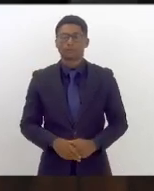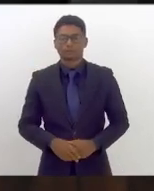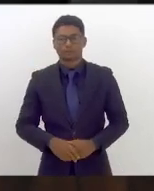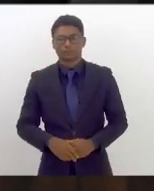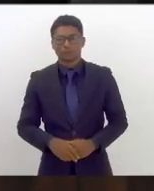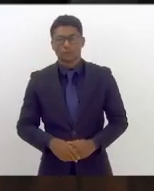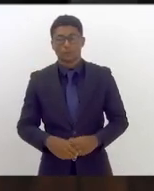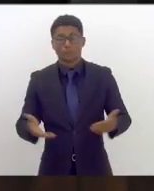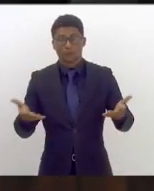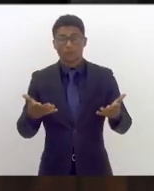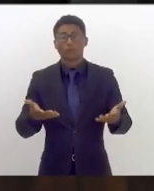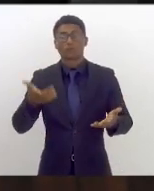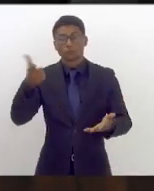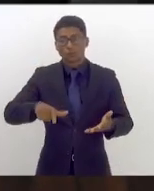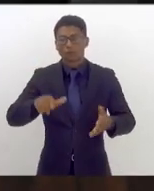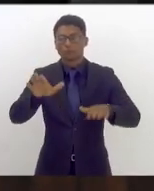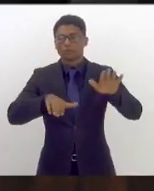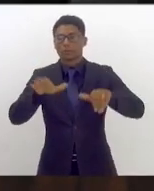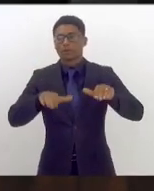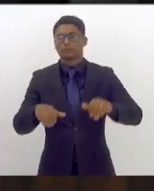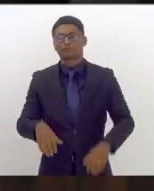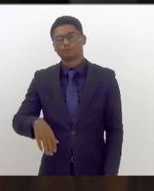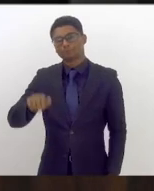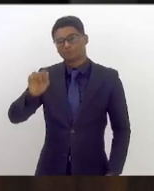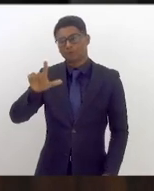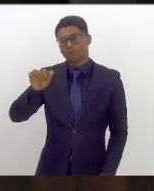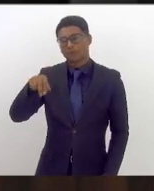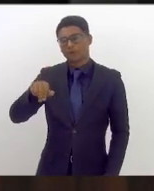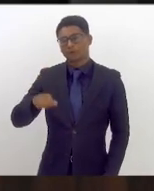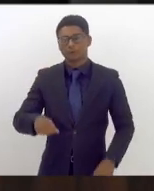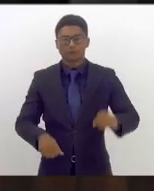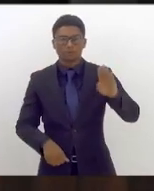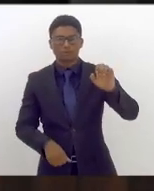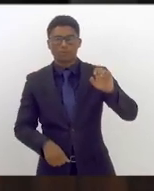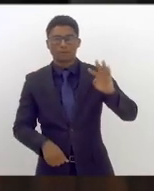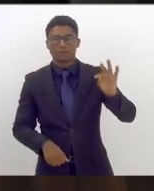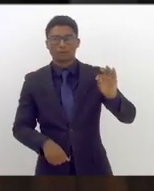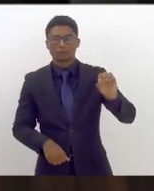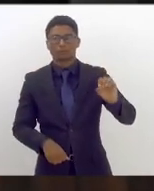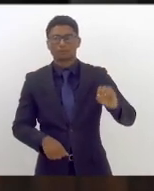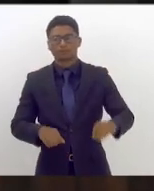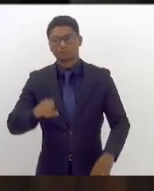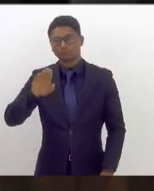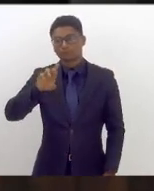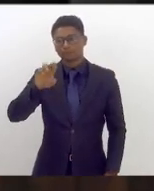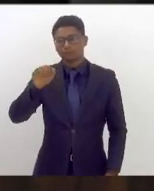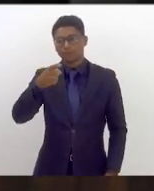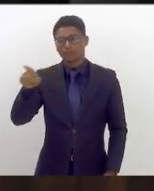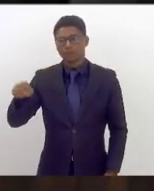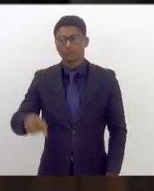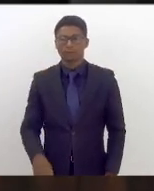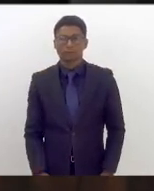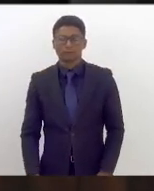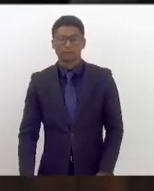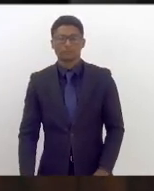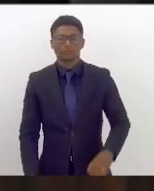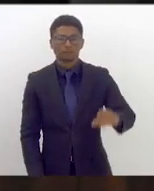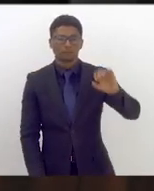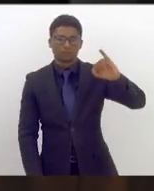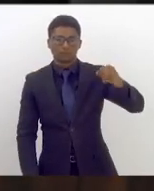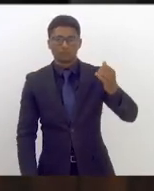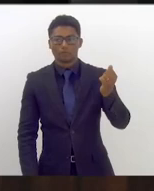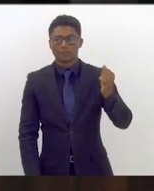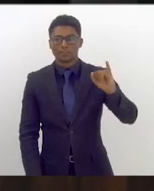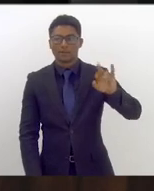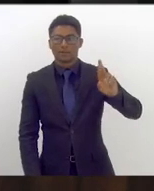a segunda chamada Lana Passos Bebeto brasão Chiquinho da Mangueira Coronel Jairo